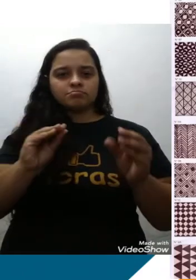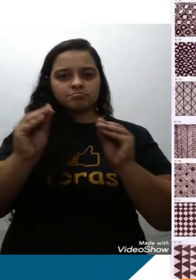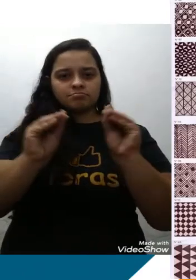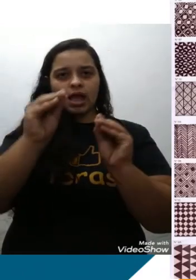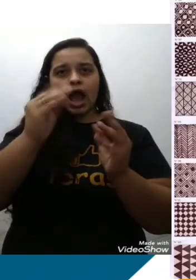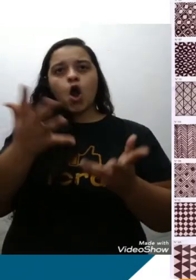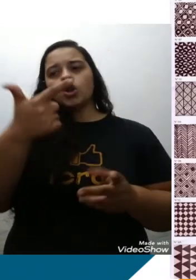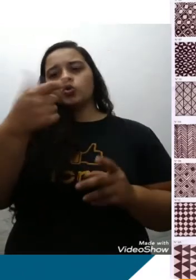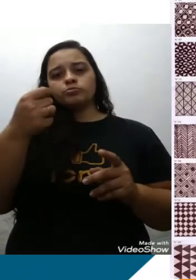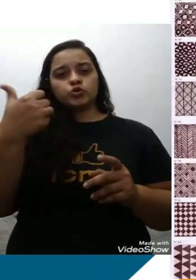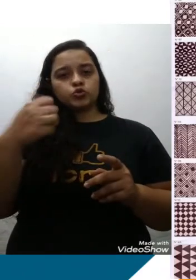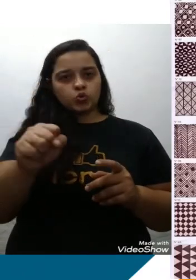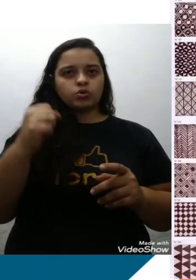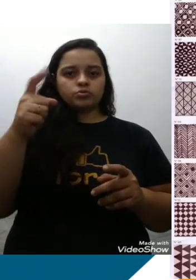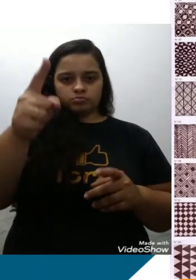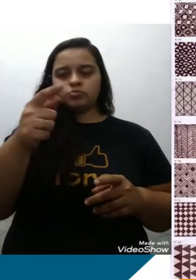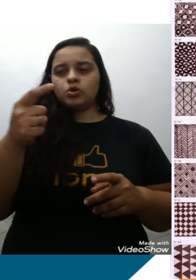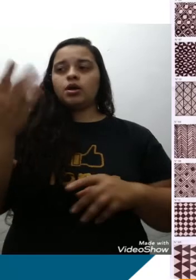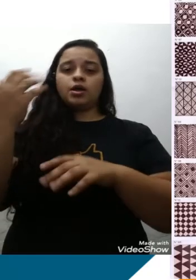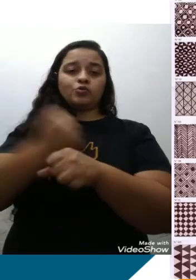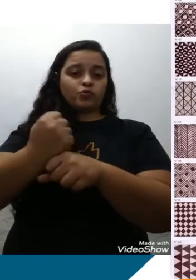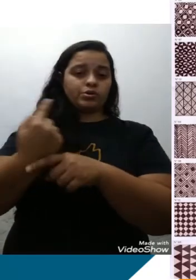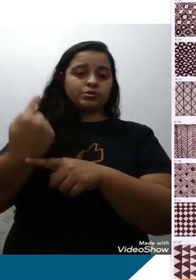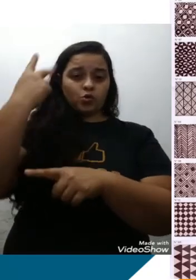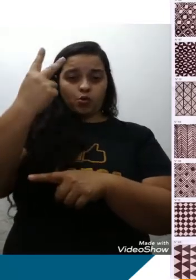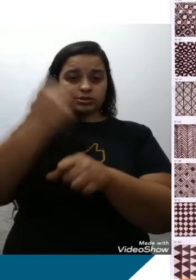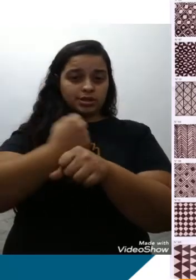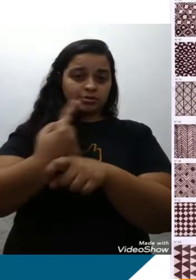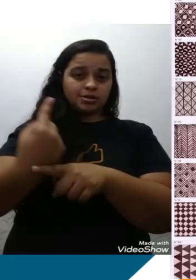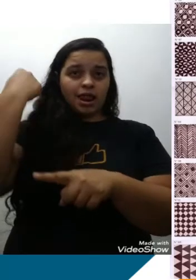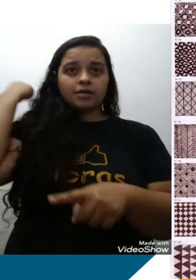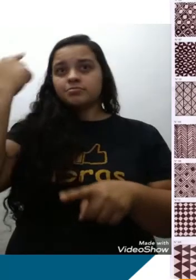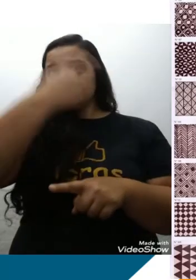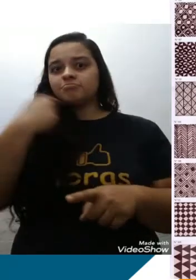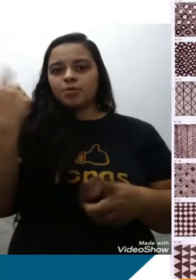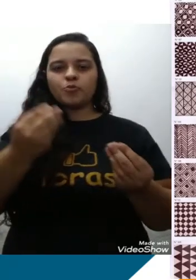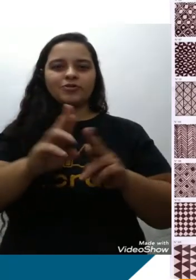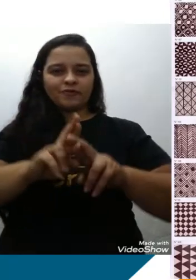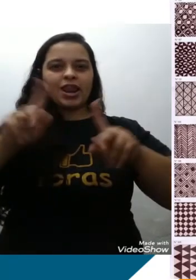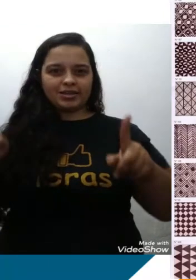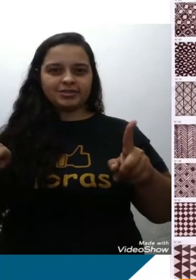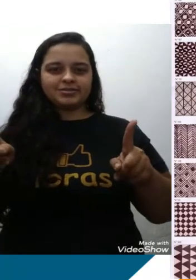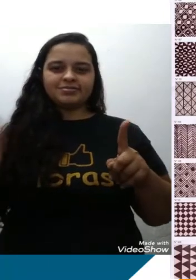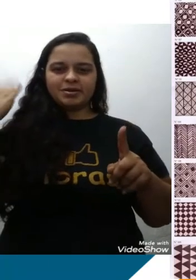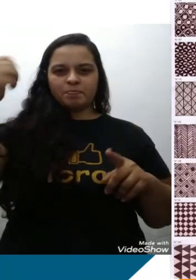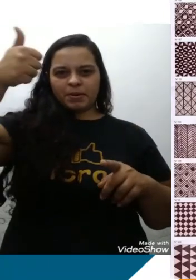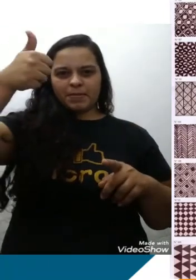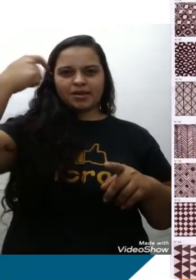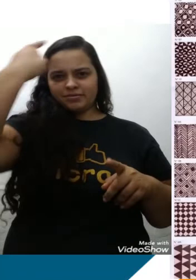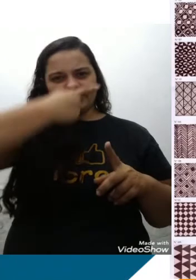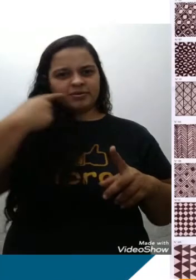reconstituição do crânio da Luzia, que ficou pronto agora em 2018, apenas 2 anos atrás, né? E vocês podem observar que a feição já é bem